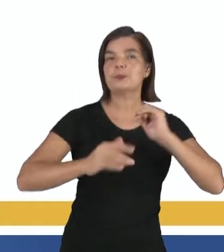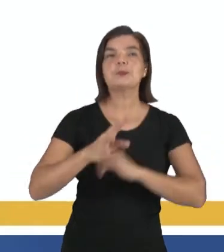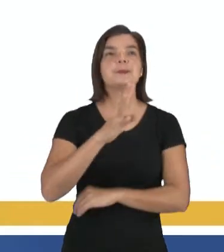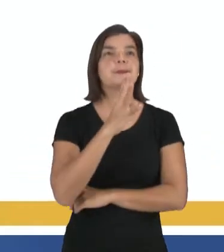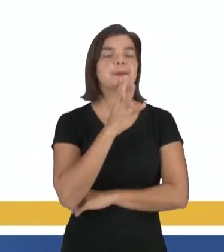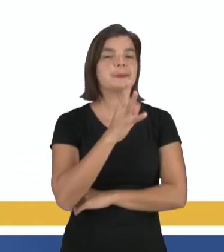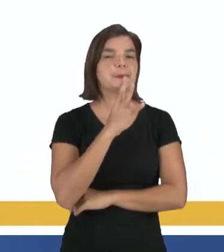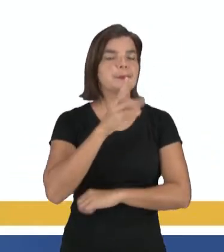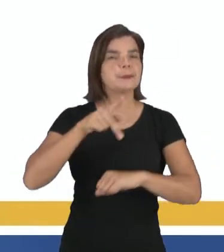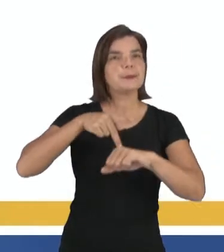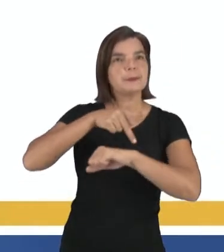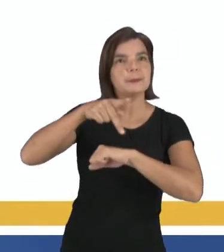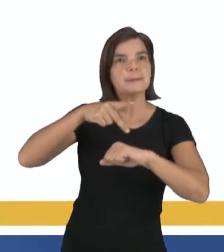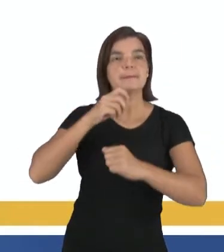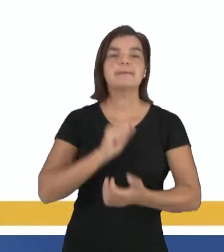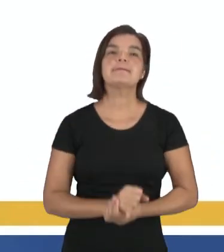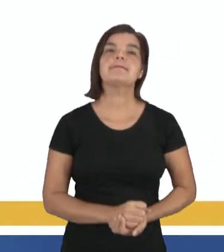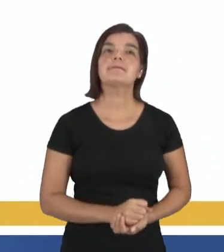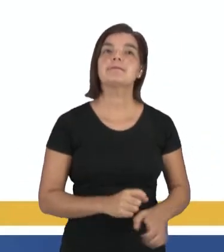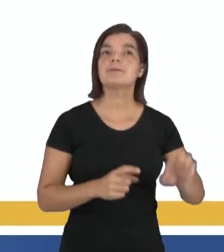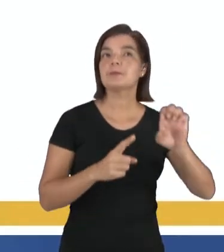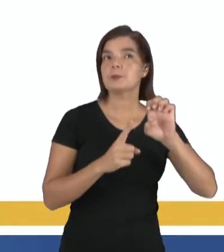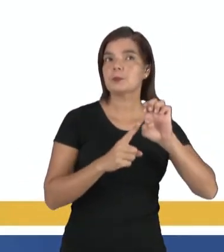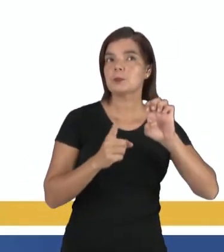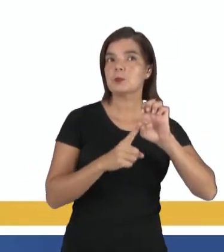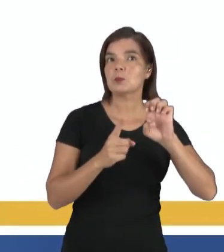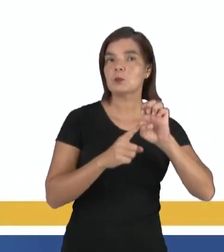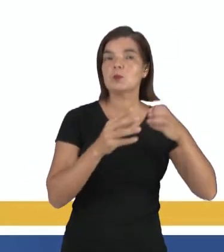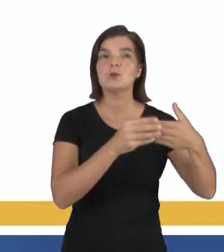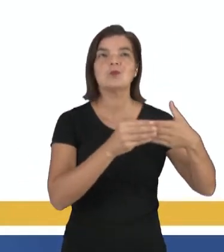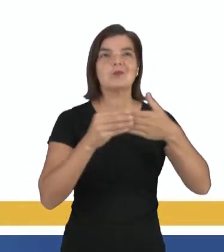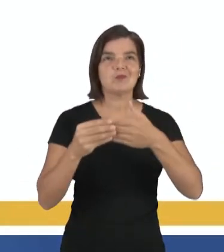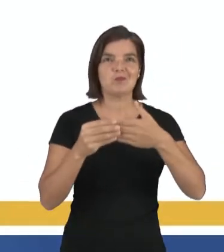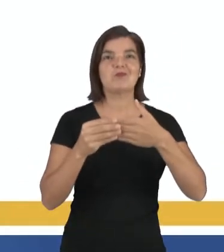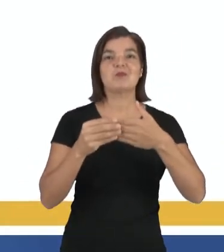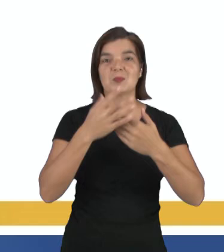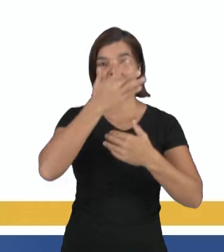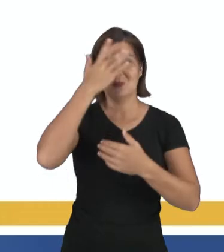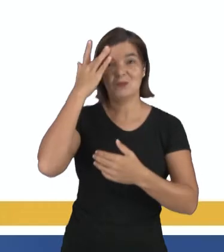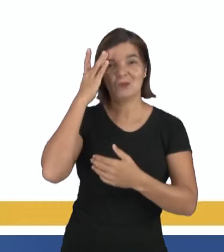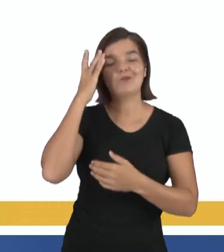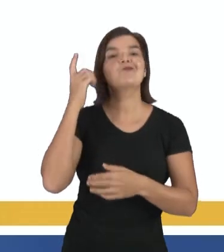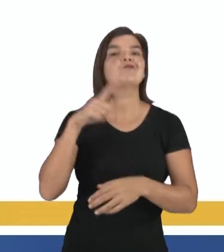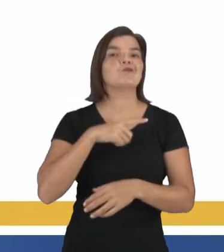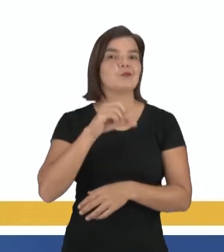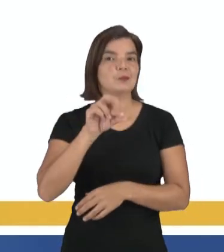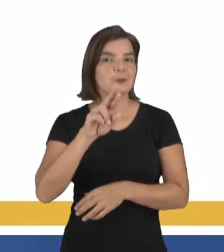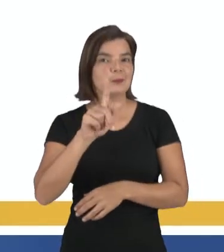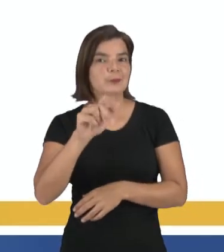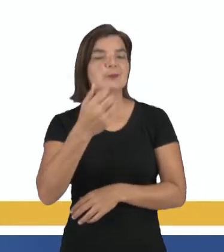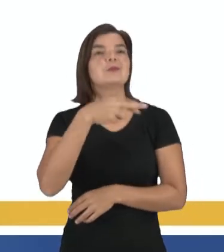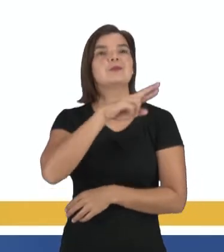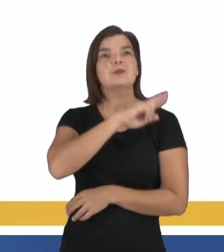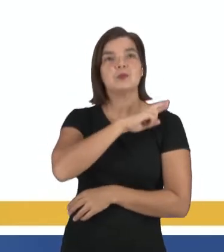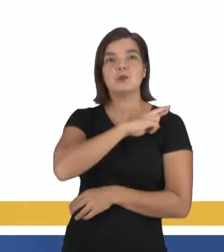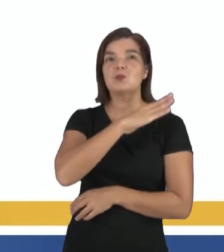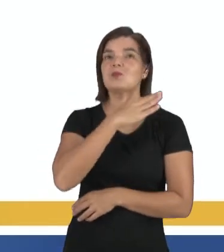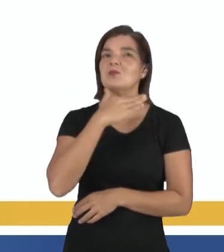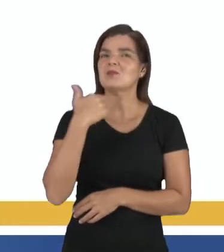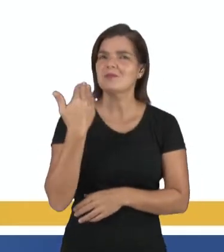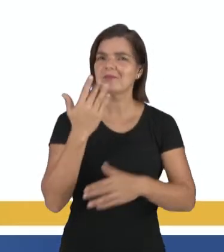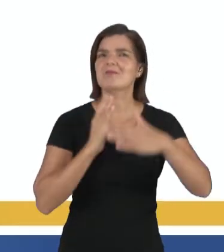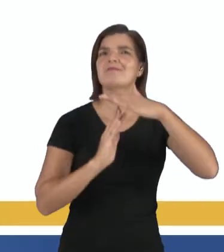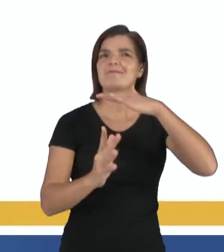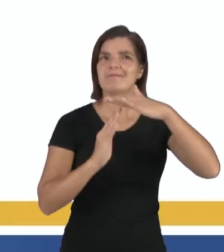profissionais especializados de grandes conhecimentos para outros países. E. No tráfico internacional de órgãos e pessoas responsável pela morte de